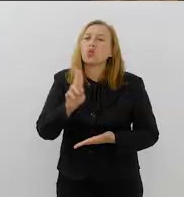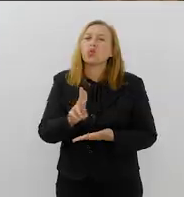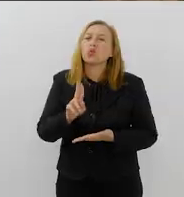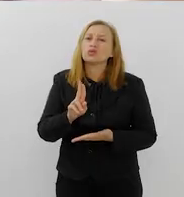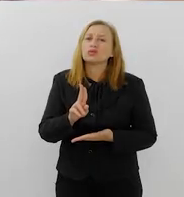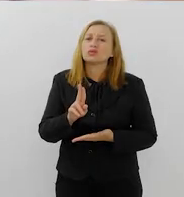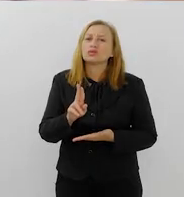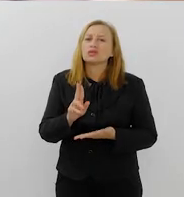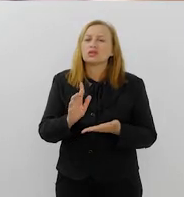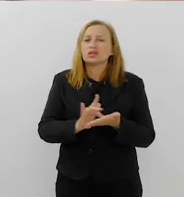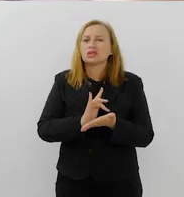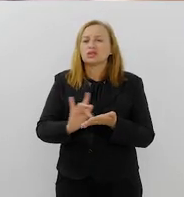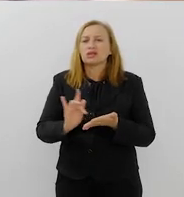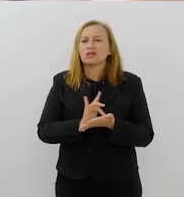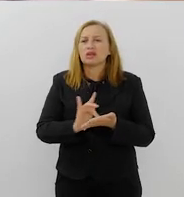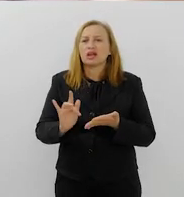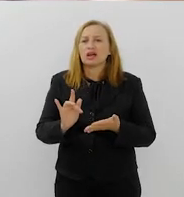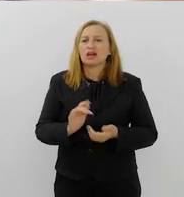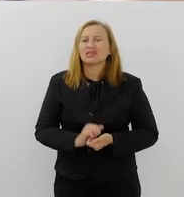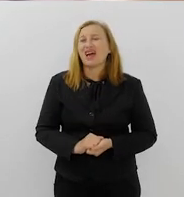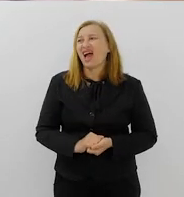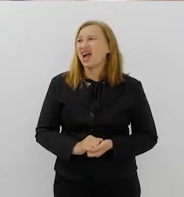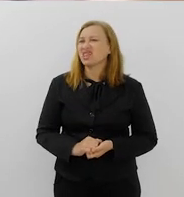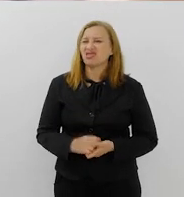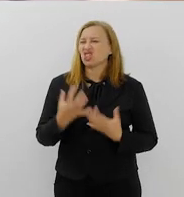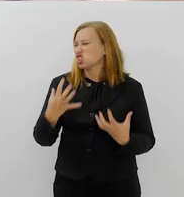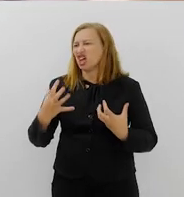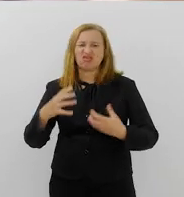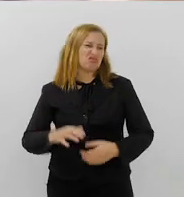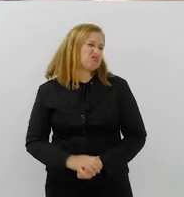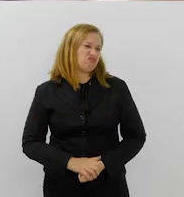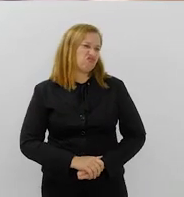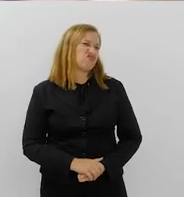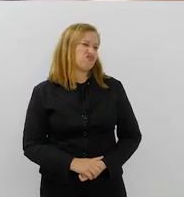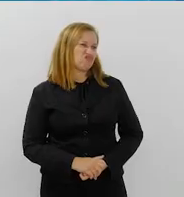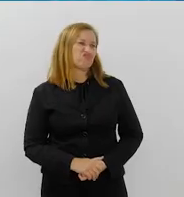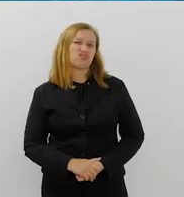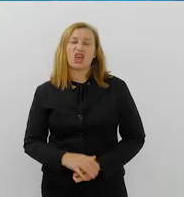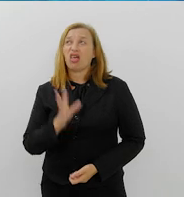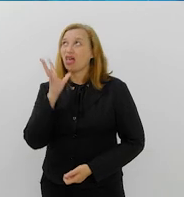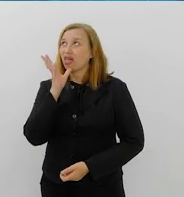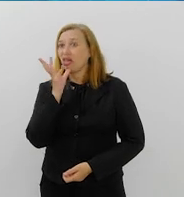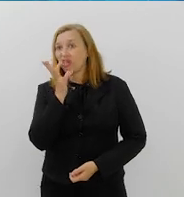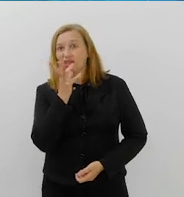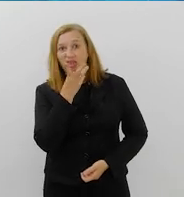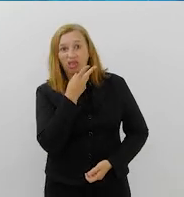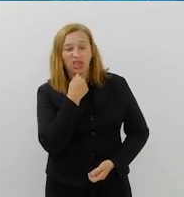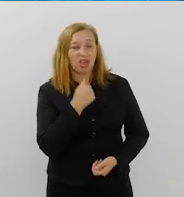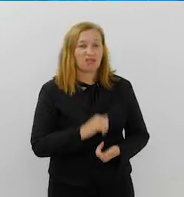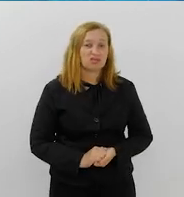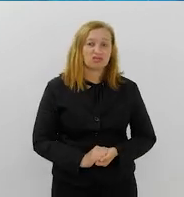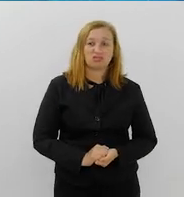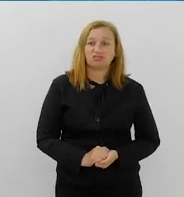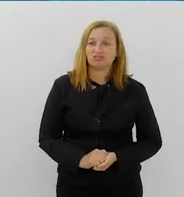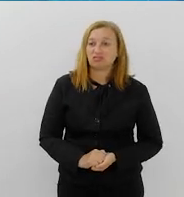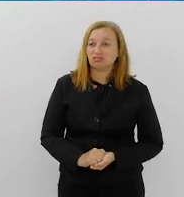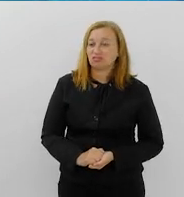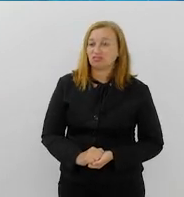excessivo? Eles falam que tudo é muito sem graça, que é tudo muito